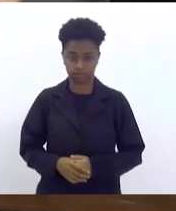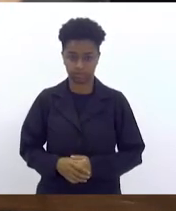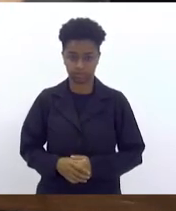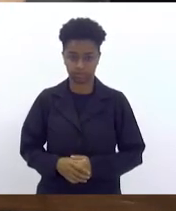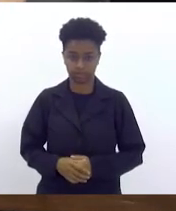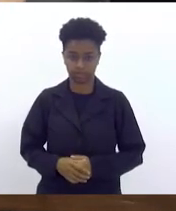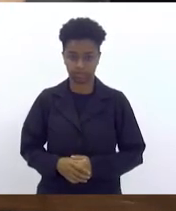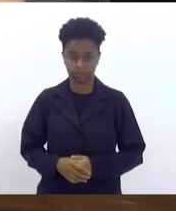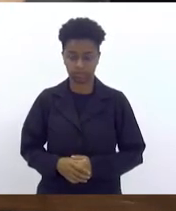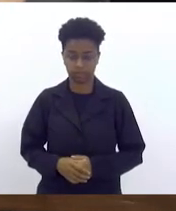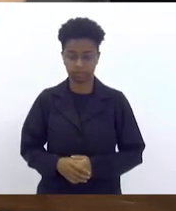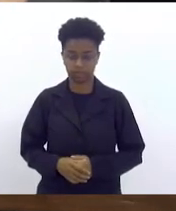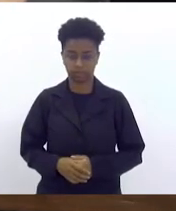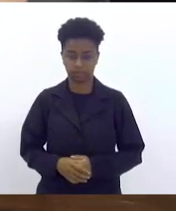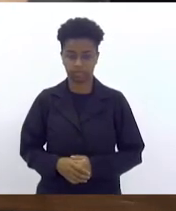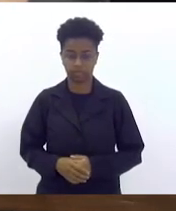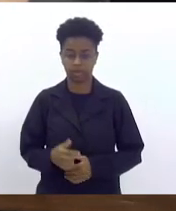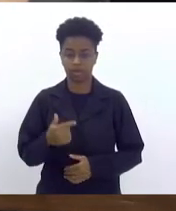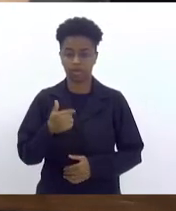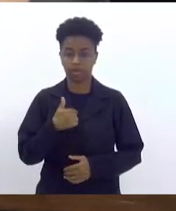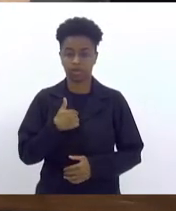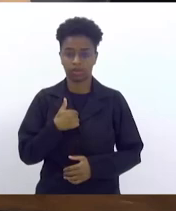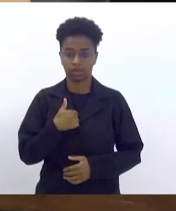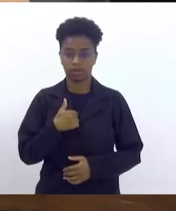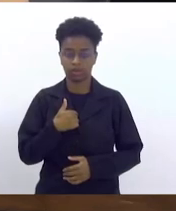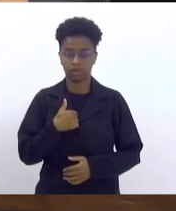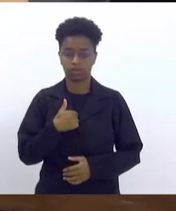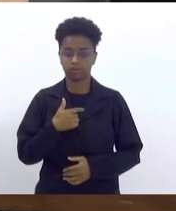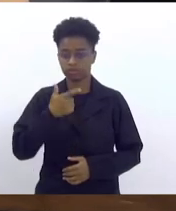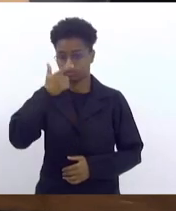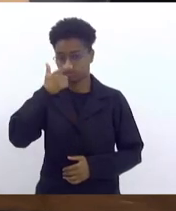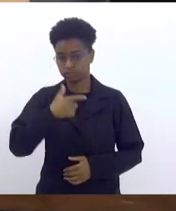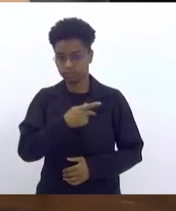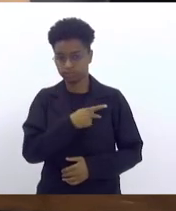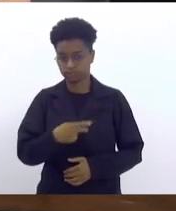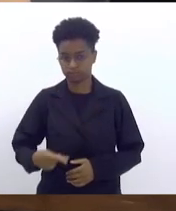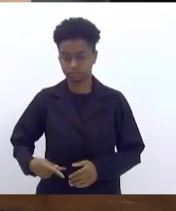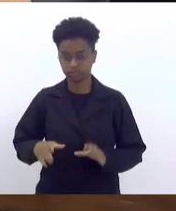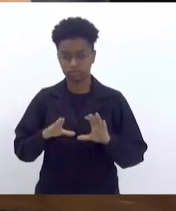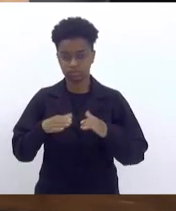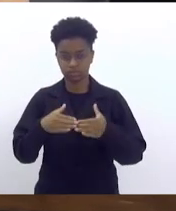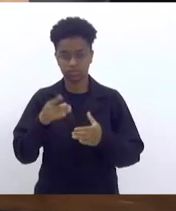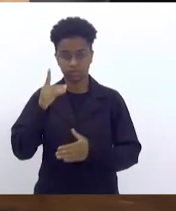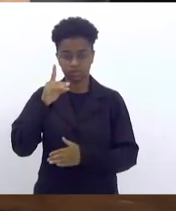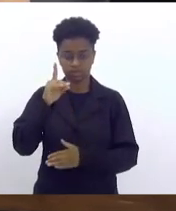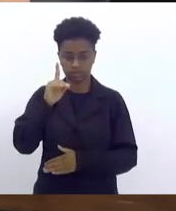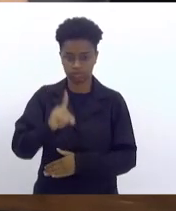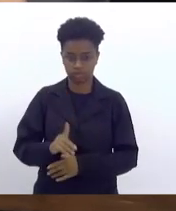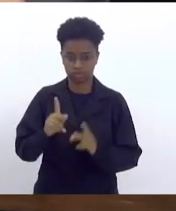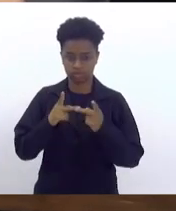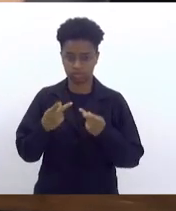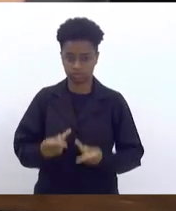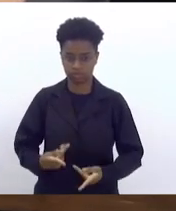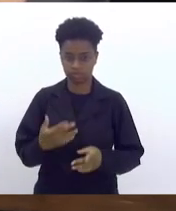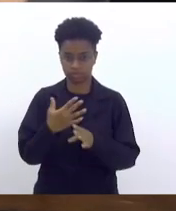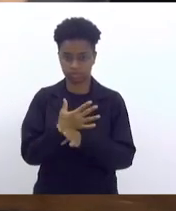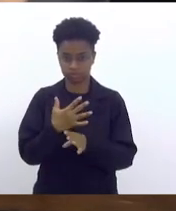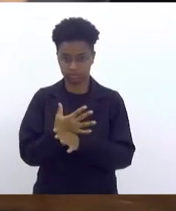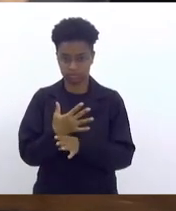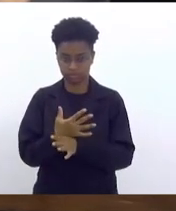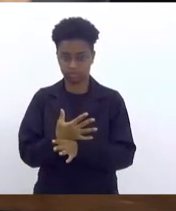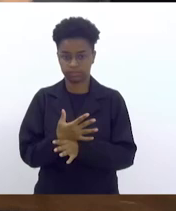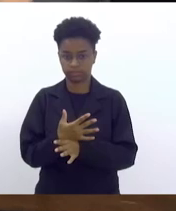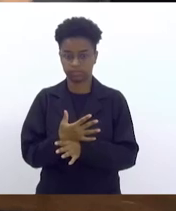eu faço parte da presidência da comissão de direitos humanos do nosso município